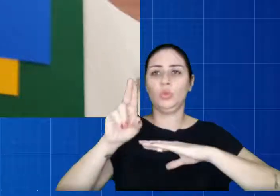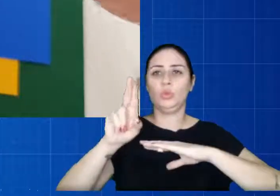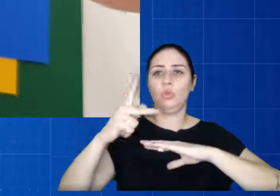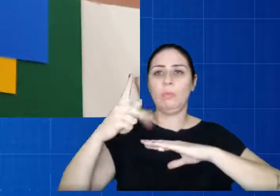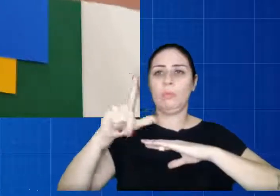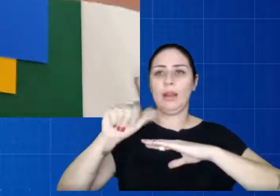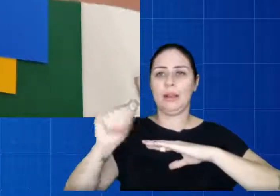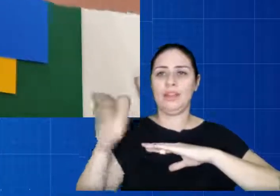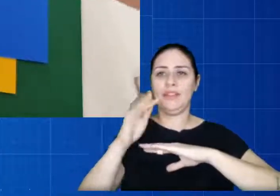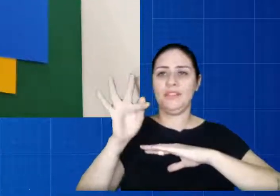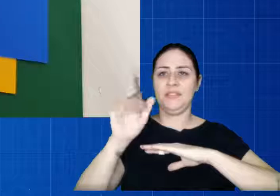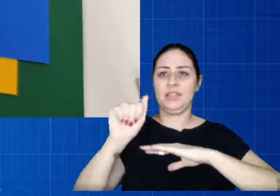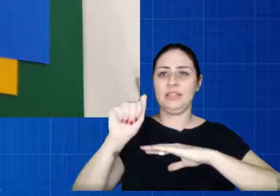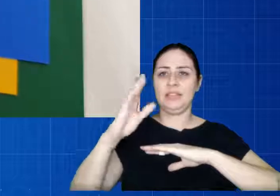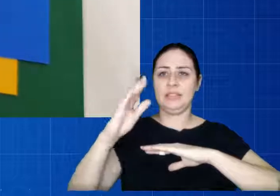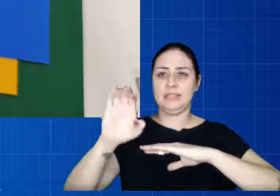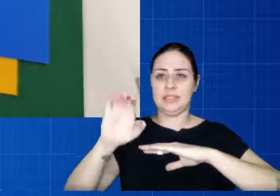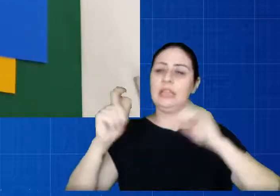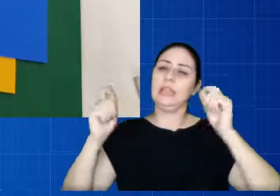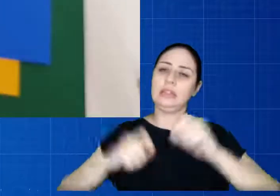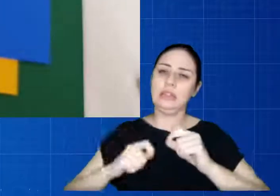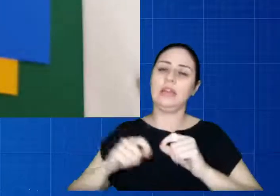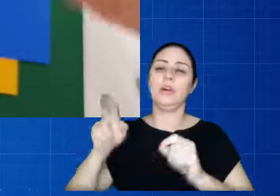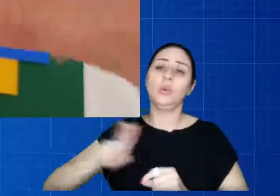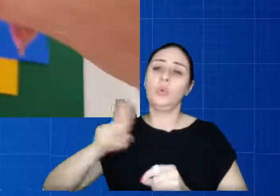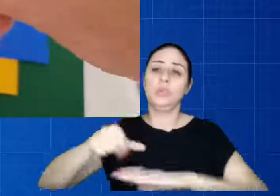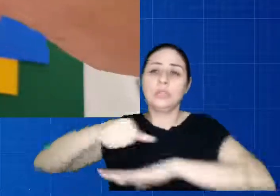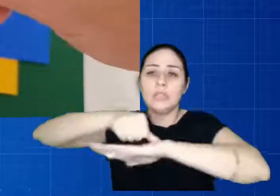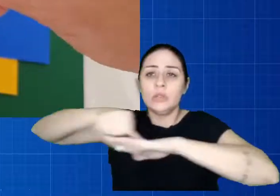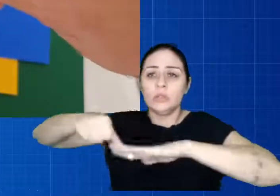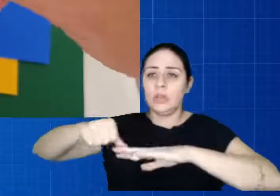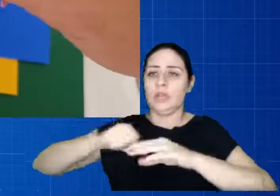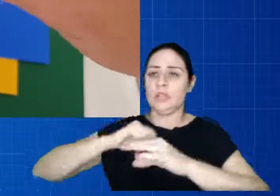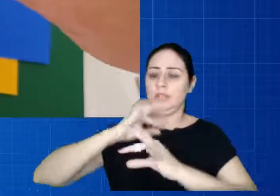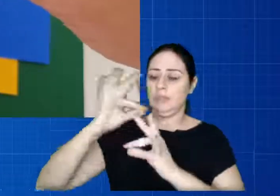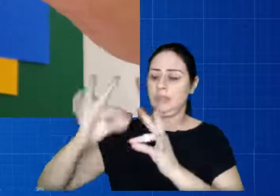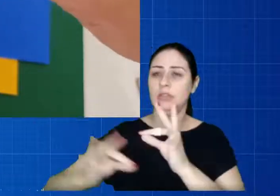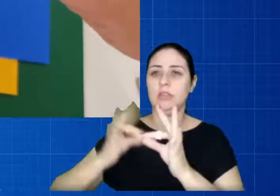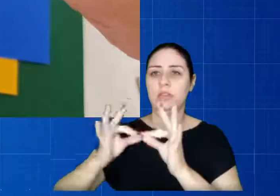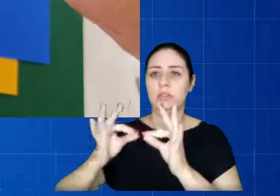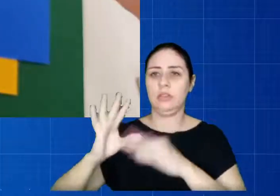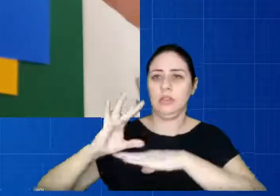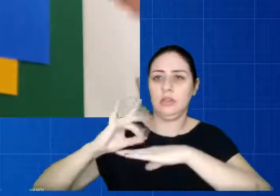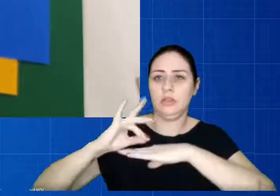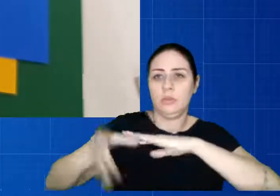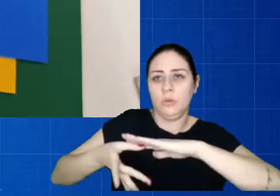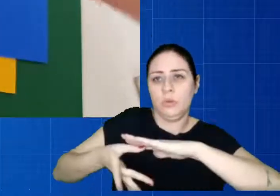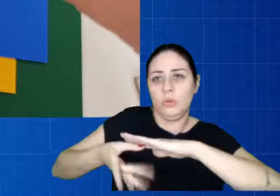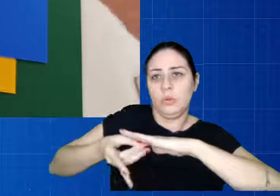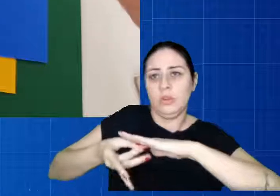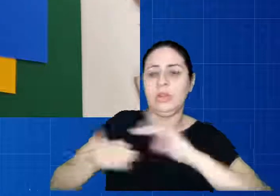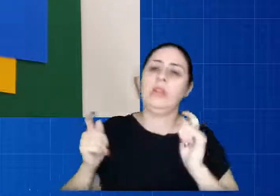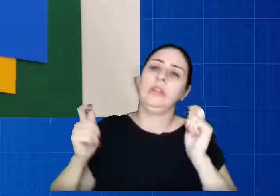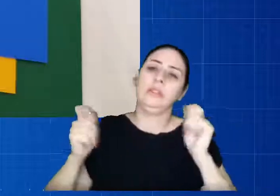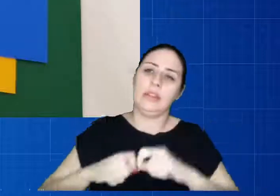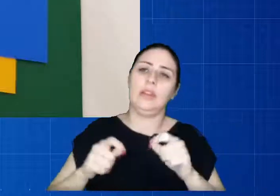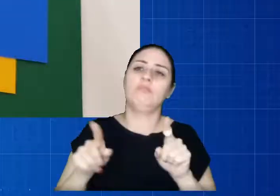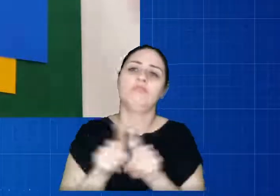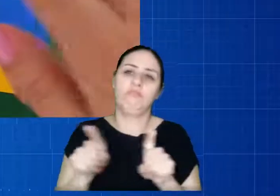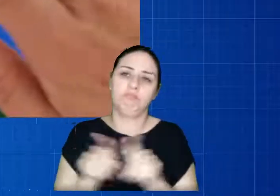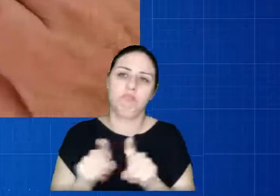a fita crepe ou durex, enrolando no sentido inverso e deixando a parte adesiva para o lado de fora, onde você